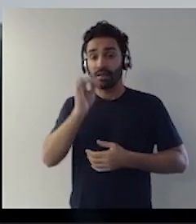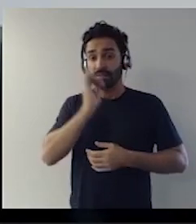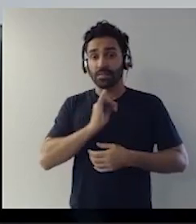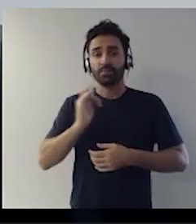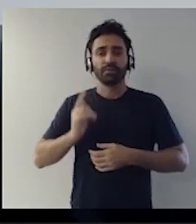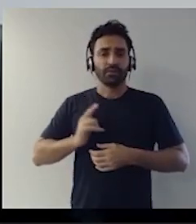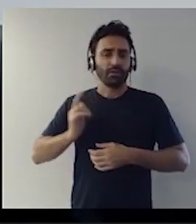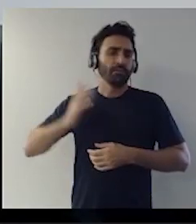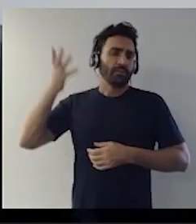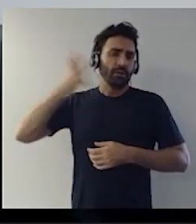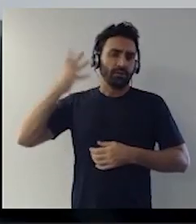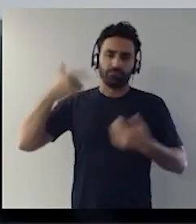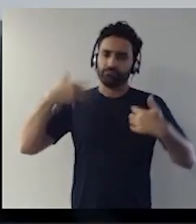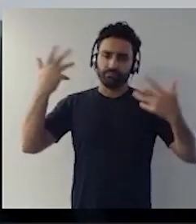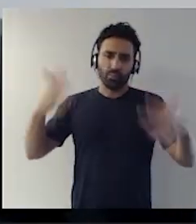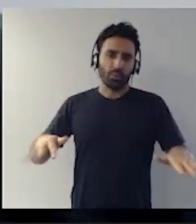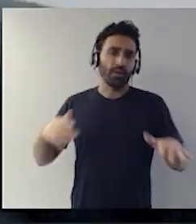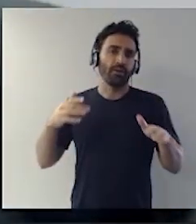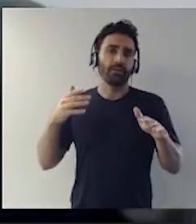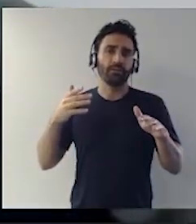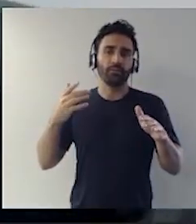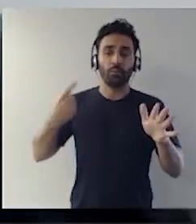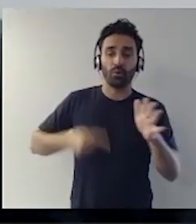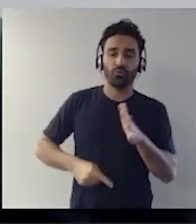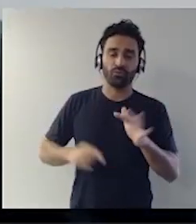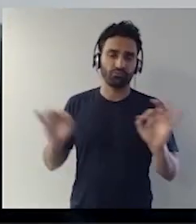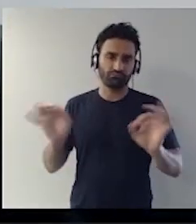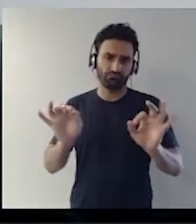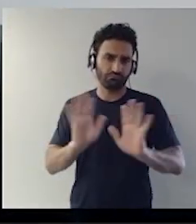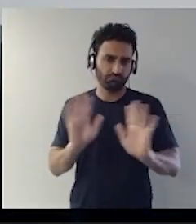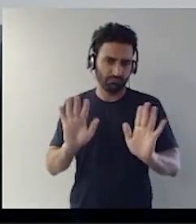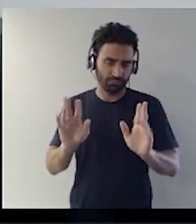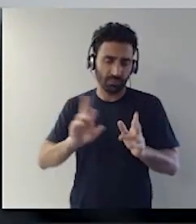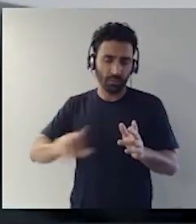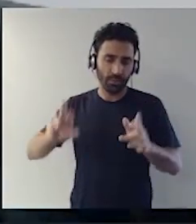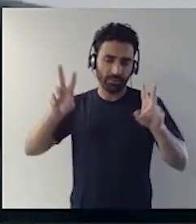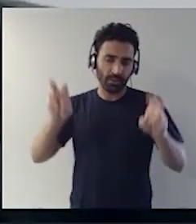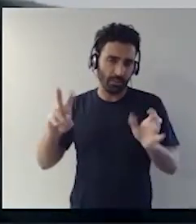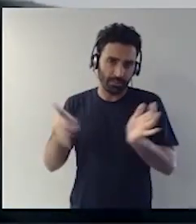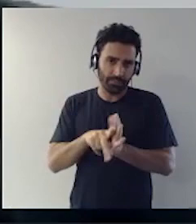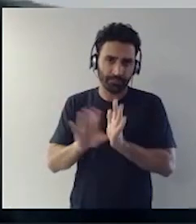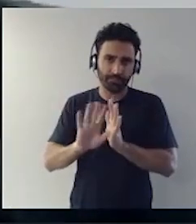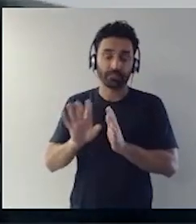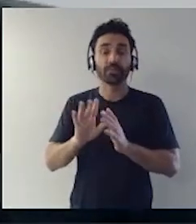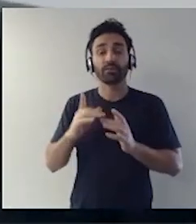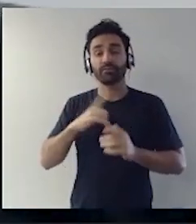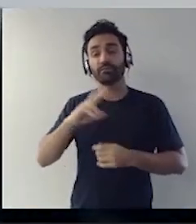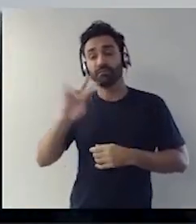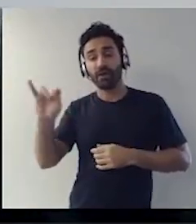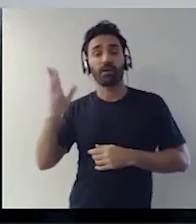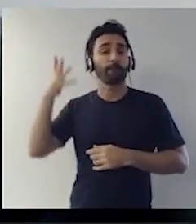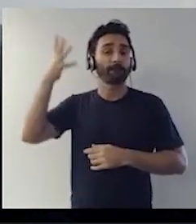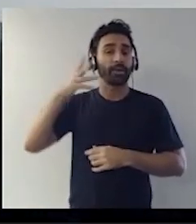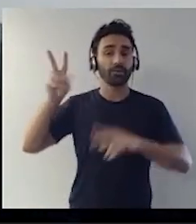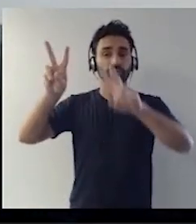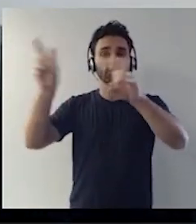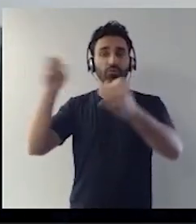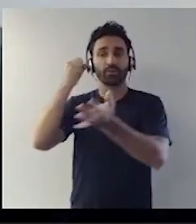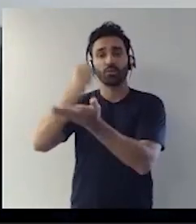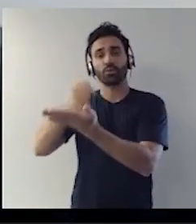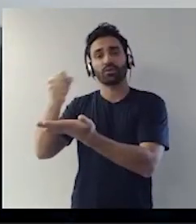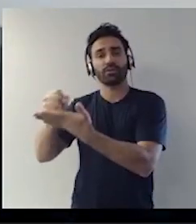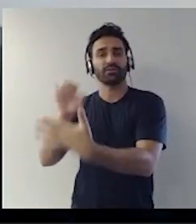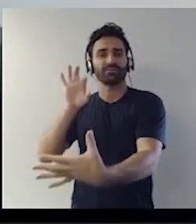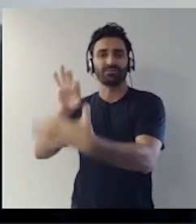eu não vou, obviamente, me aprofundar nesse tema, porque não é o tema específico do nosso painel, vai ter um painel só sobre as contratações diretas